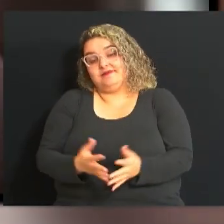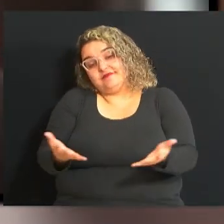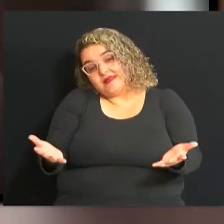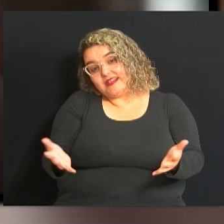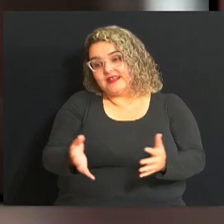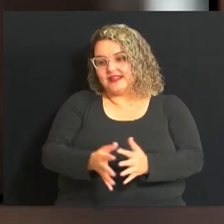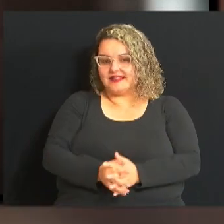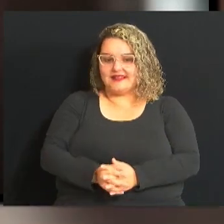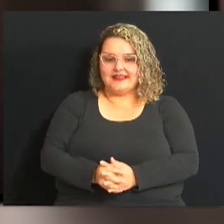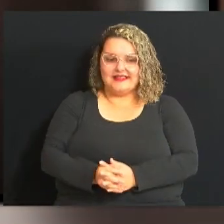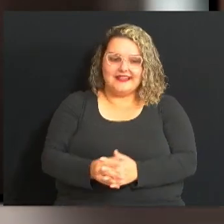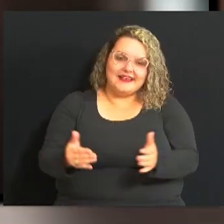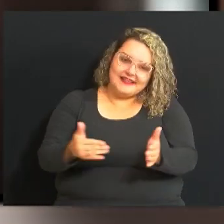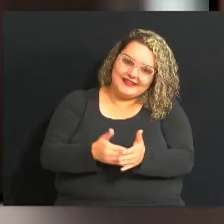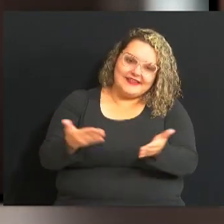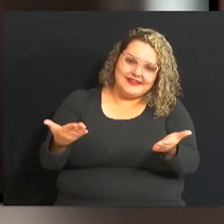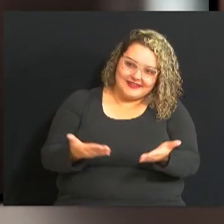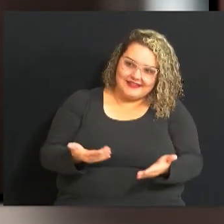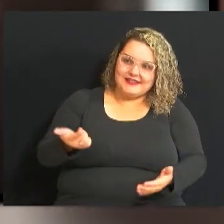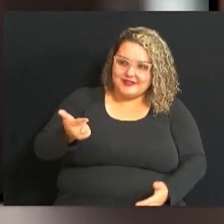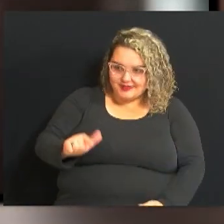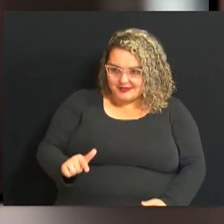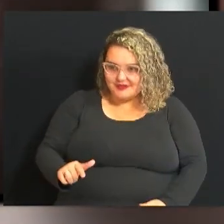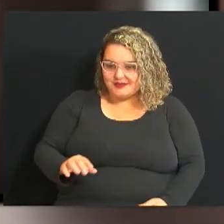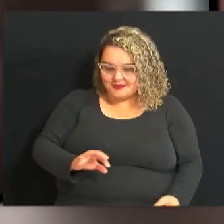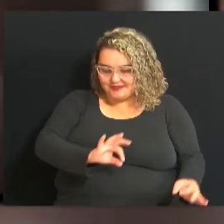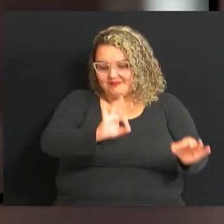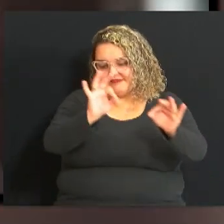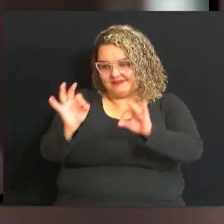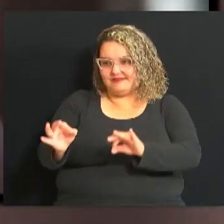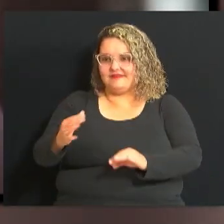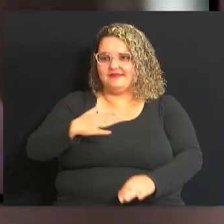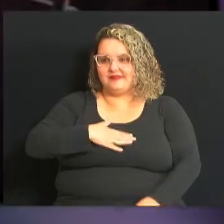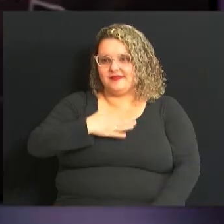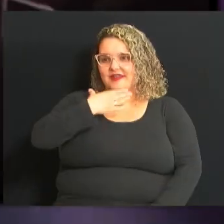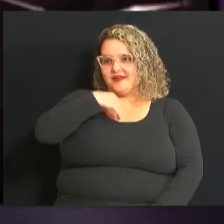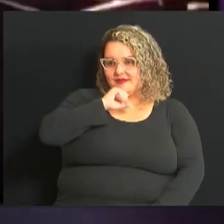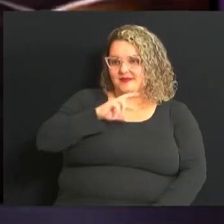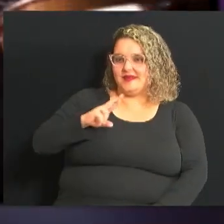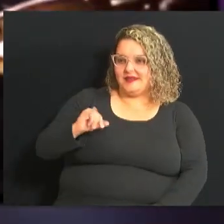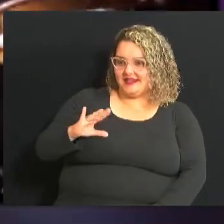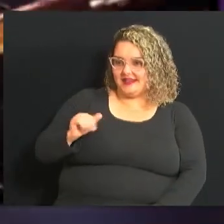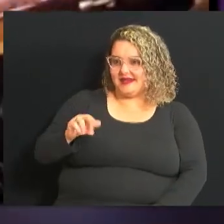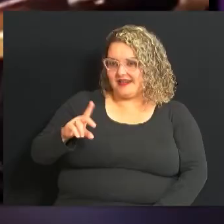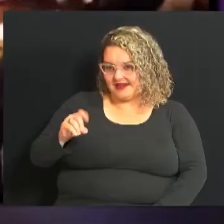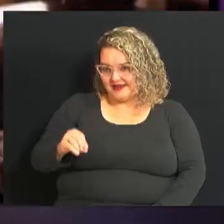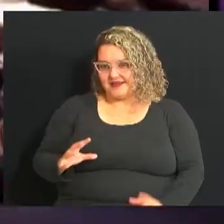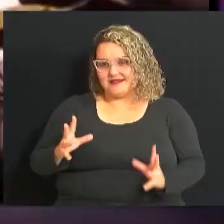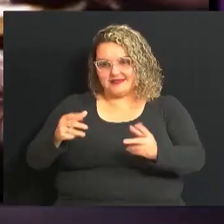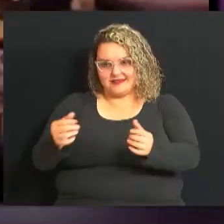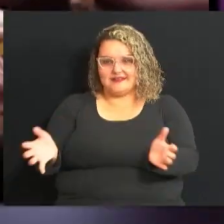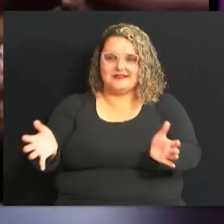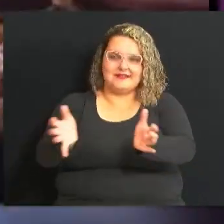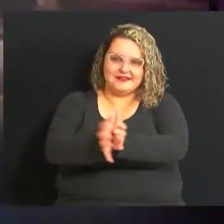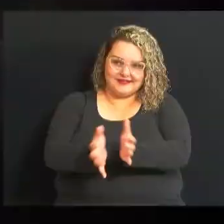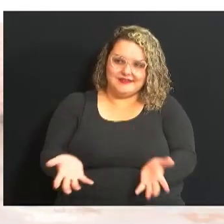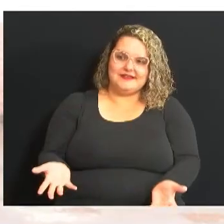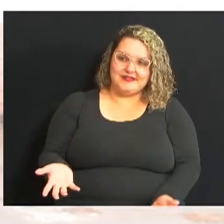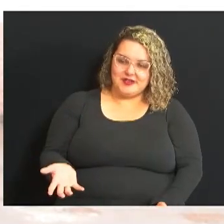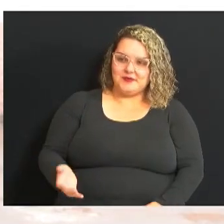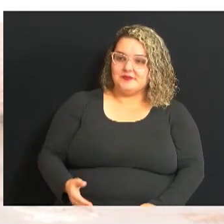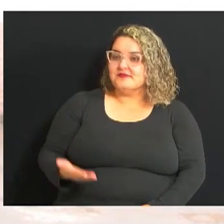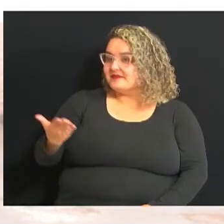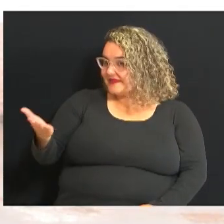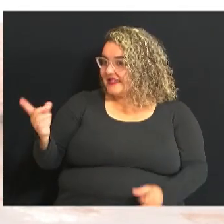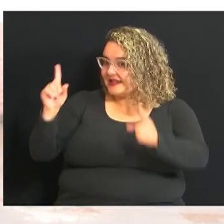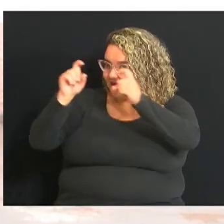até hoje sigo aí acompanhando meu pai, o Ricardo e toda a galera da banda do grupo. E para você foi um